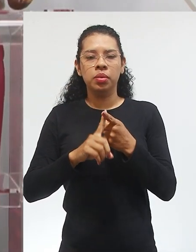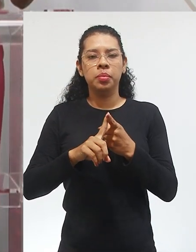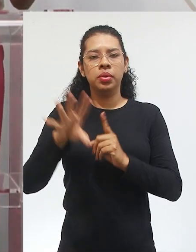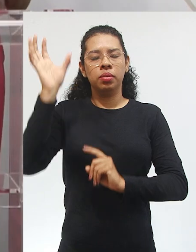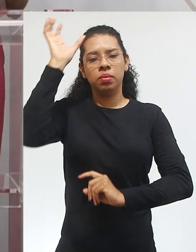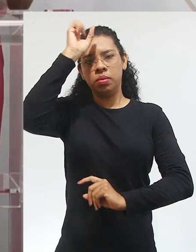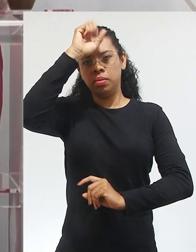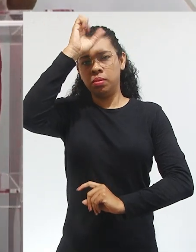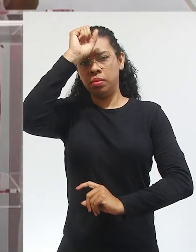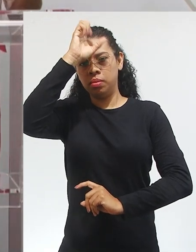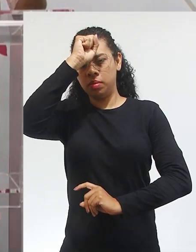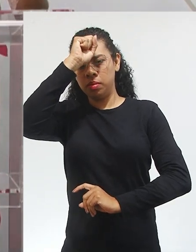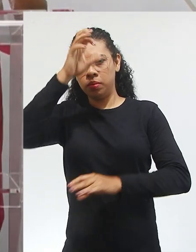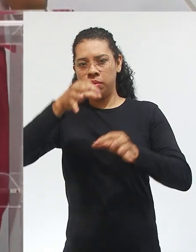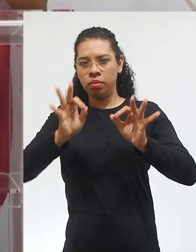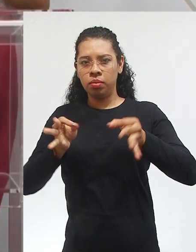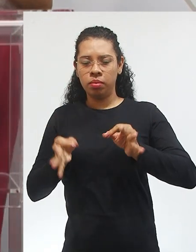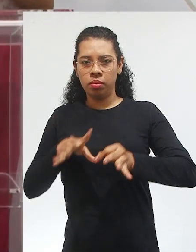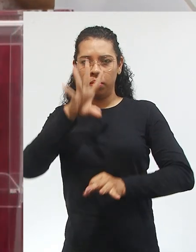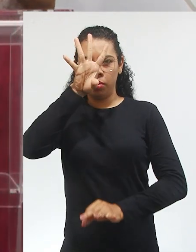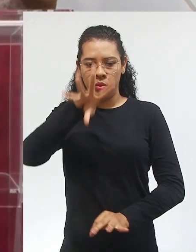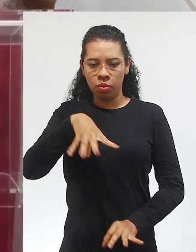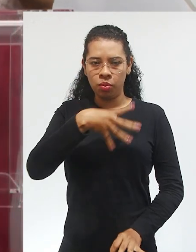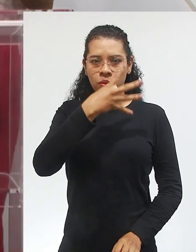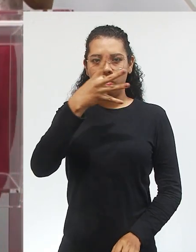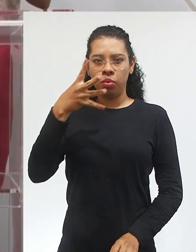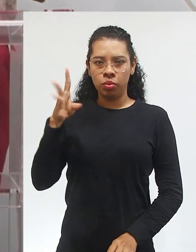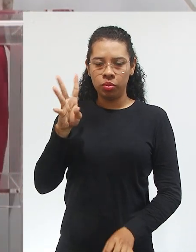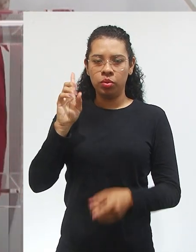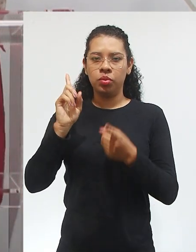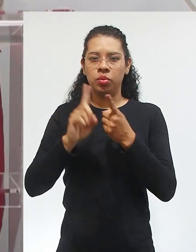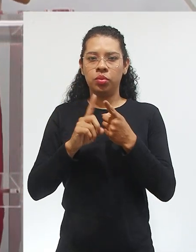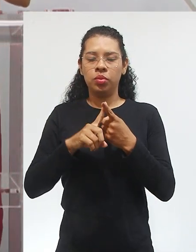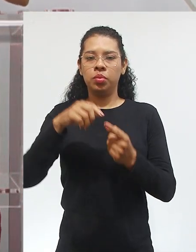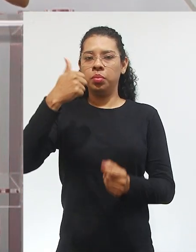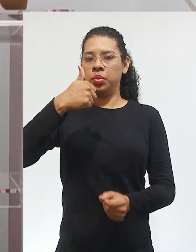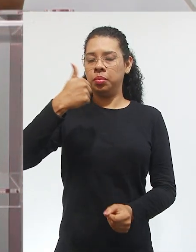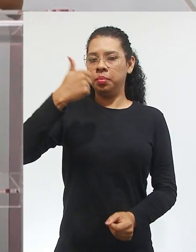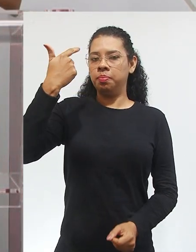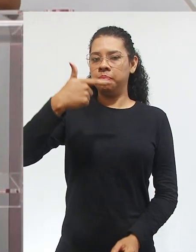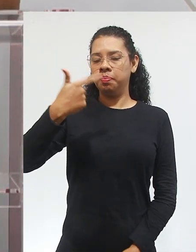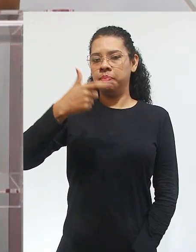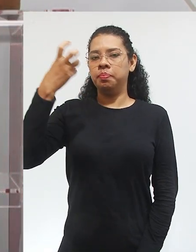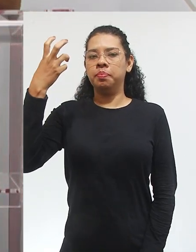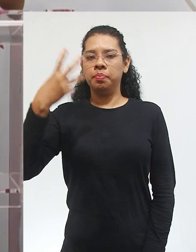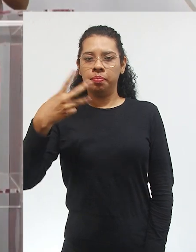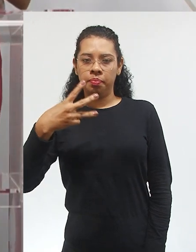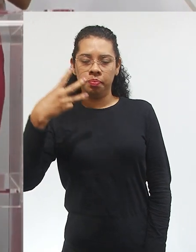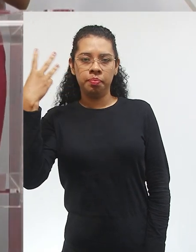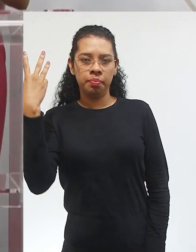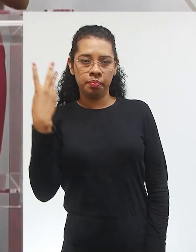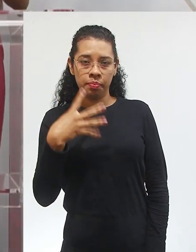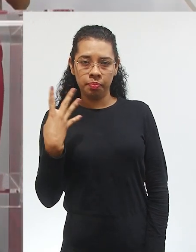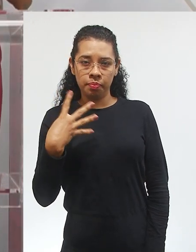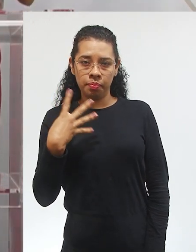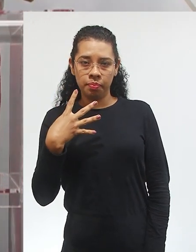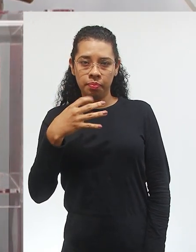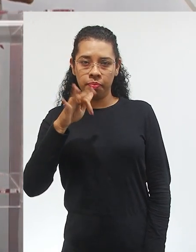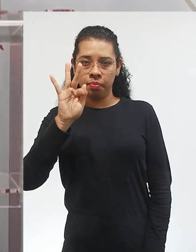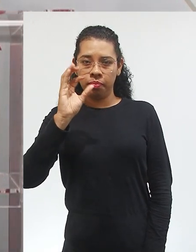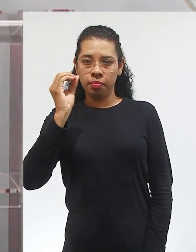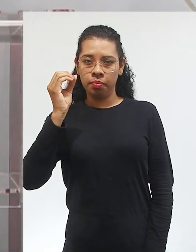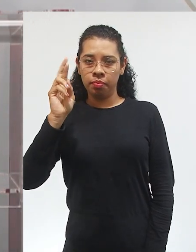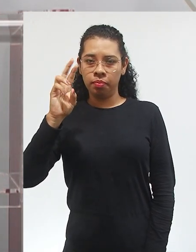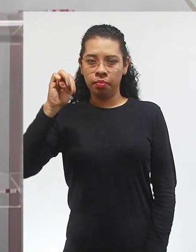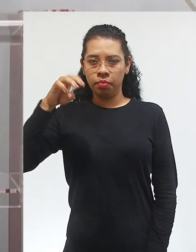aqui, as fórmulas de lançamento. Temos a primeira fórmula, segunda fórmula, terceira fórmula e